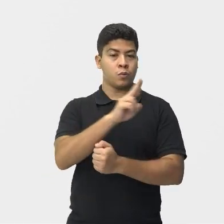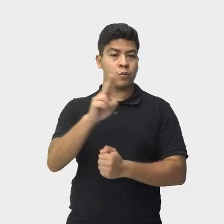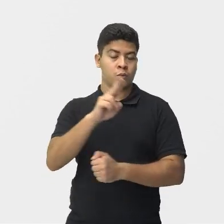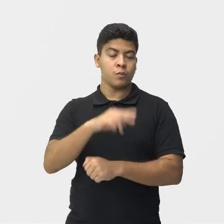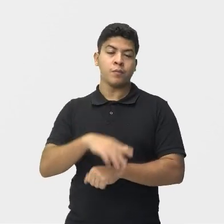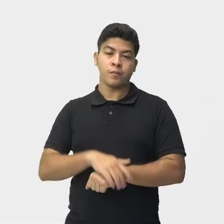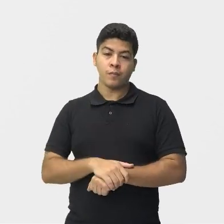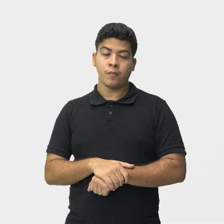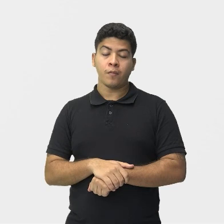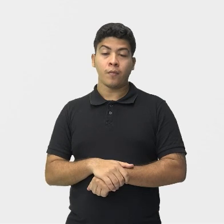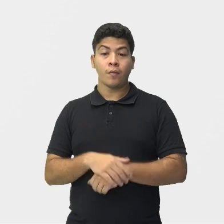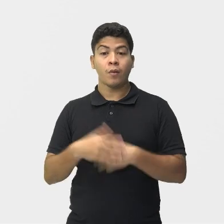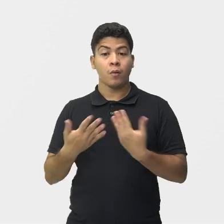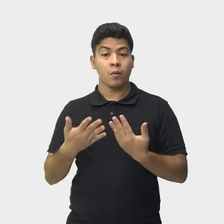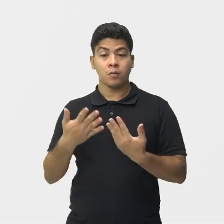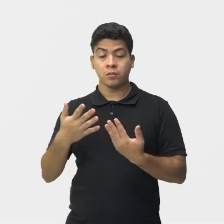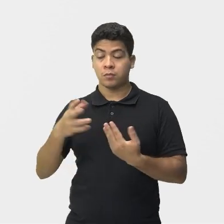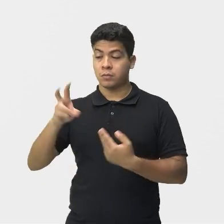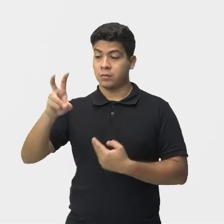menor vale 20,